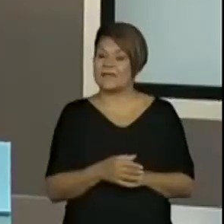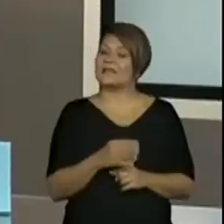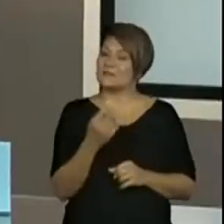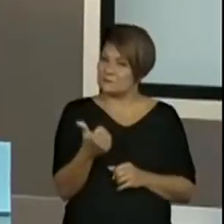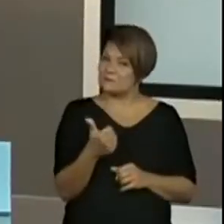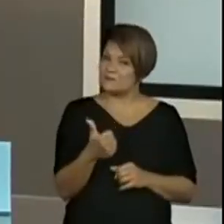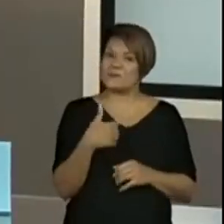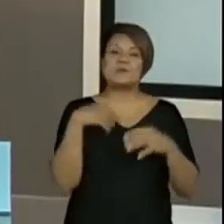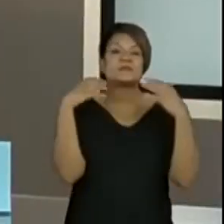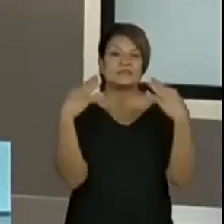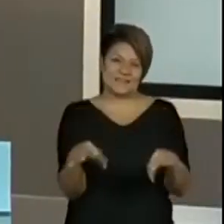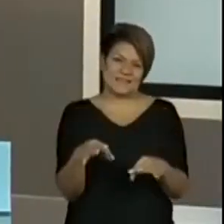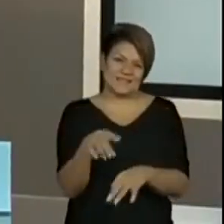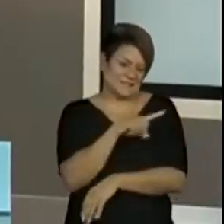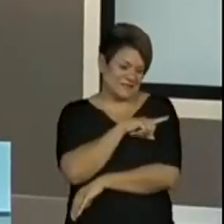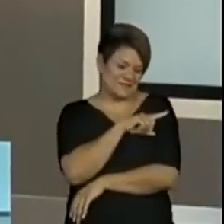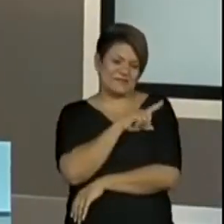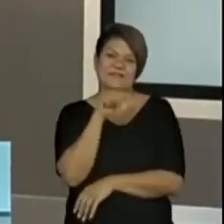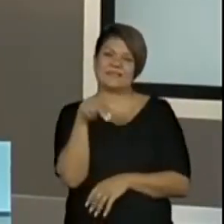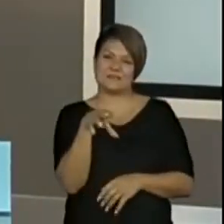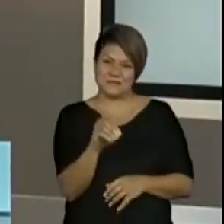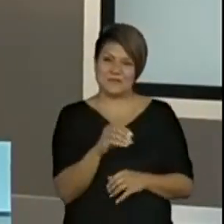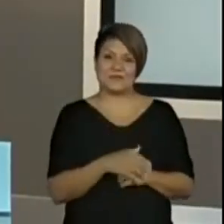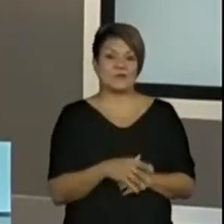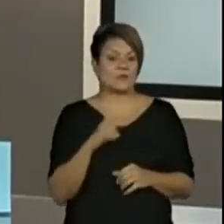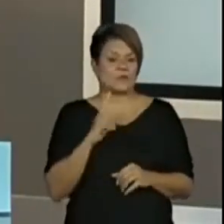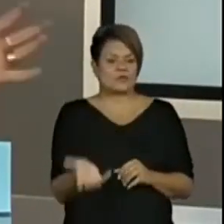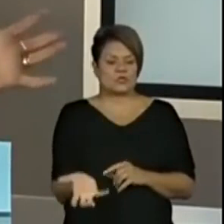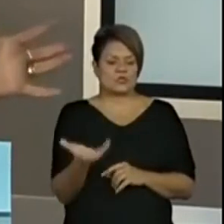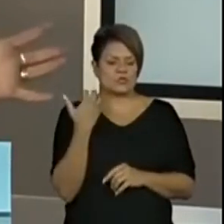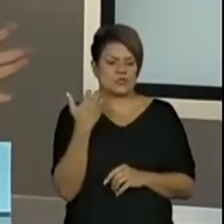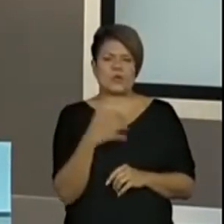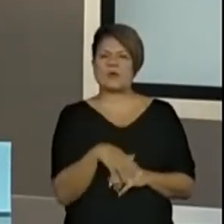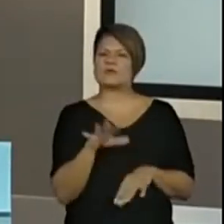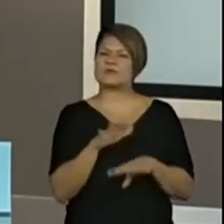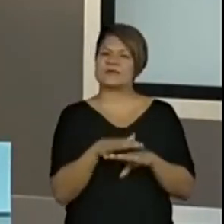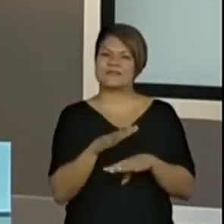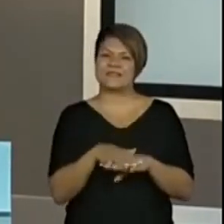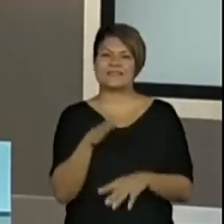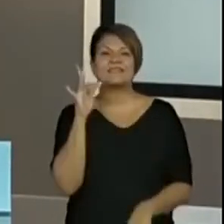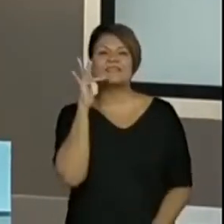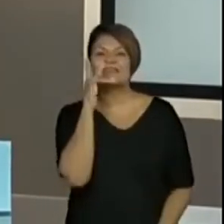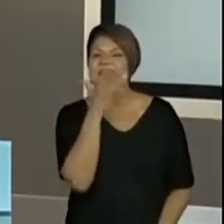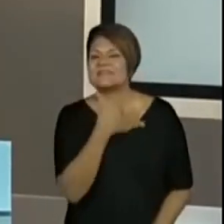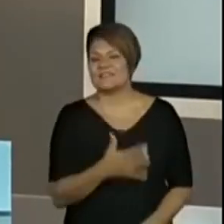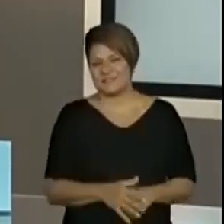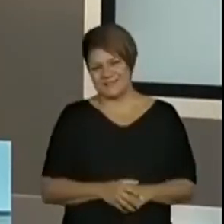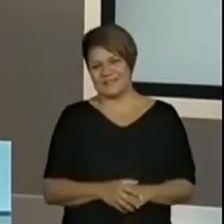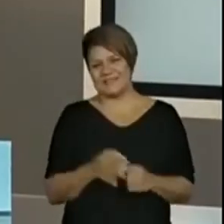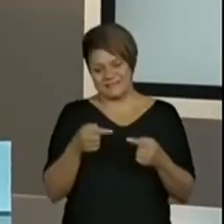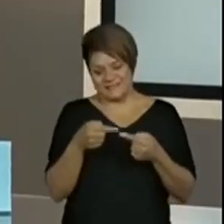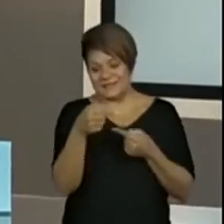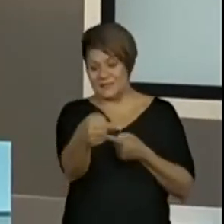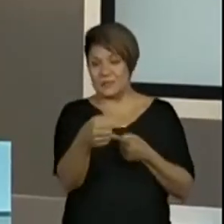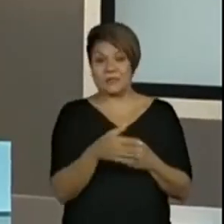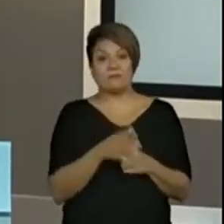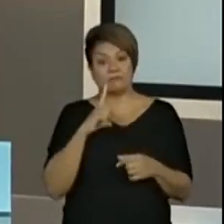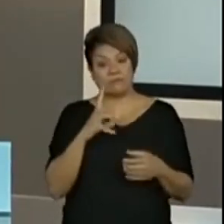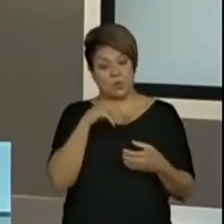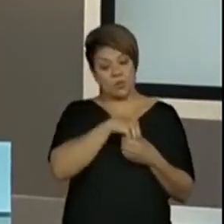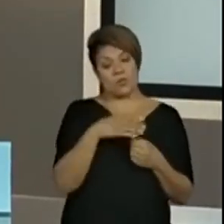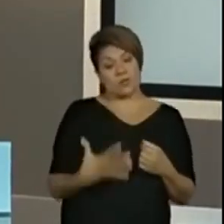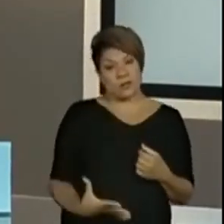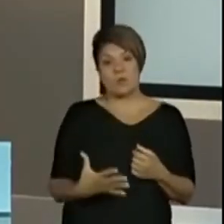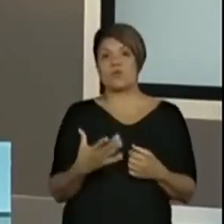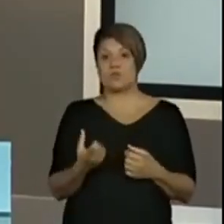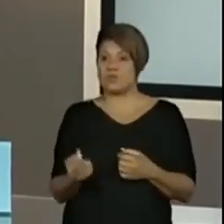com certeza. Primeiro ano a gente está dando um show em matemática, não é? Viemos aí de uma semana gostosa de retomada de conteúdos com a professora